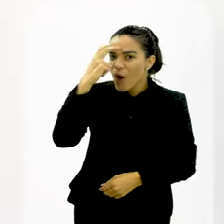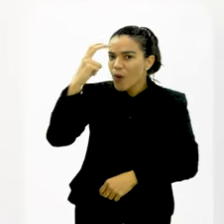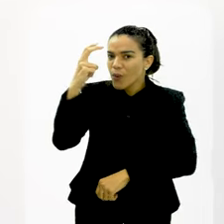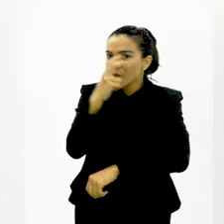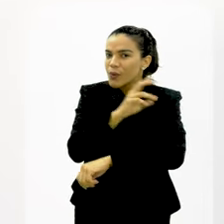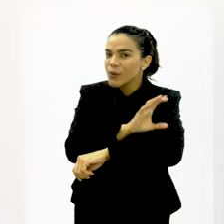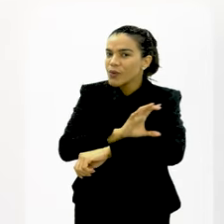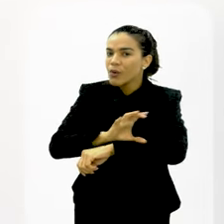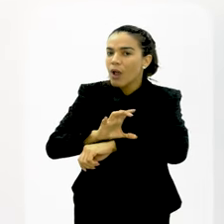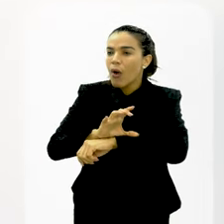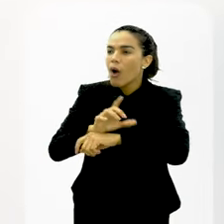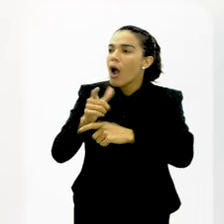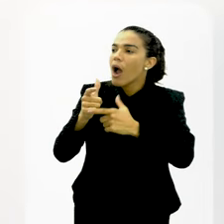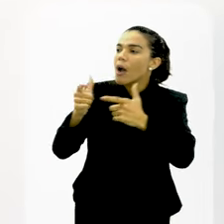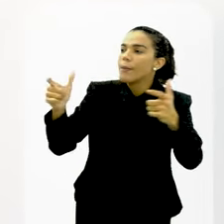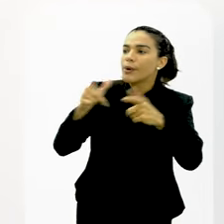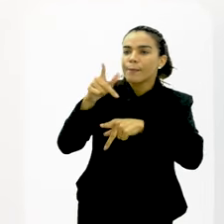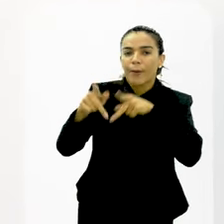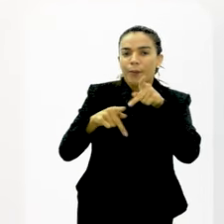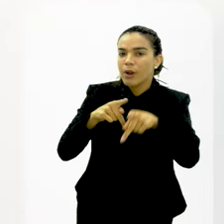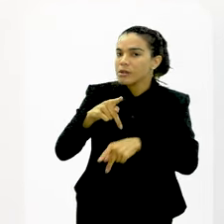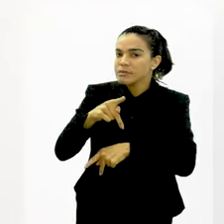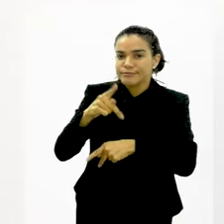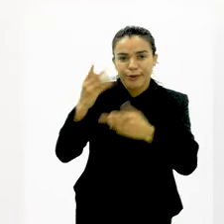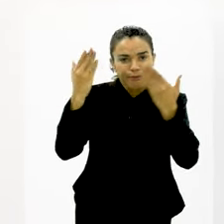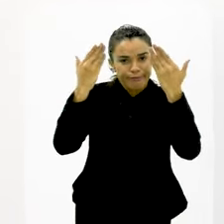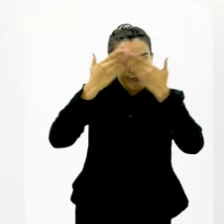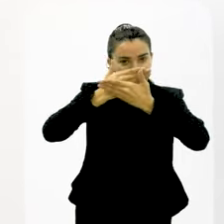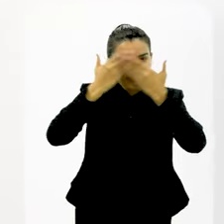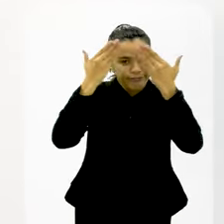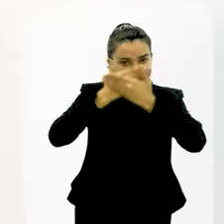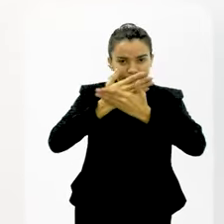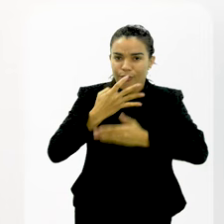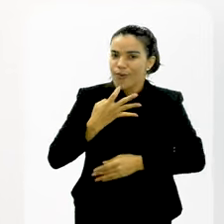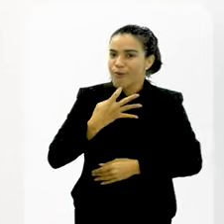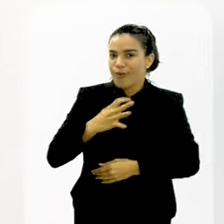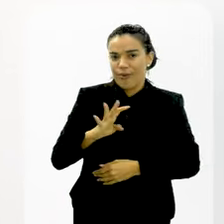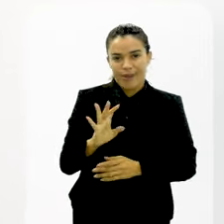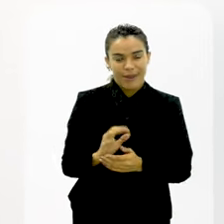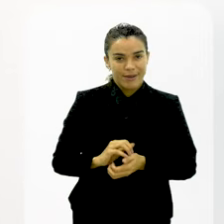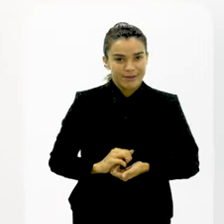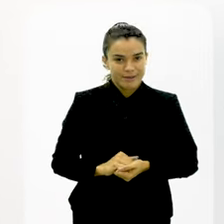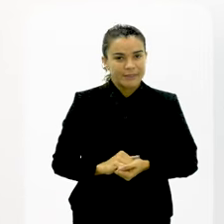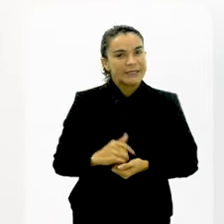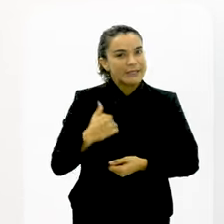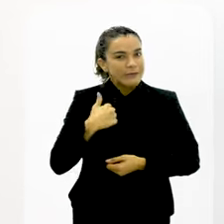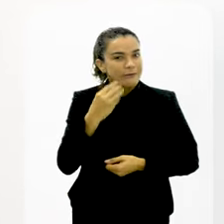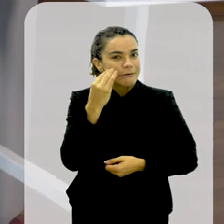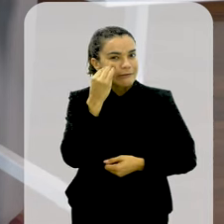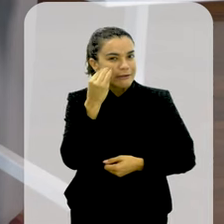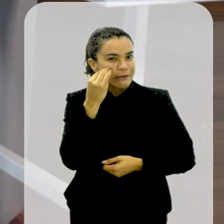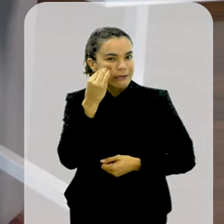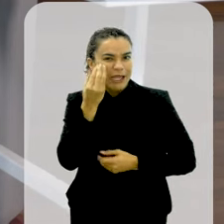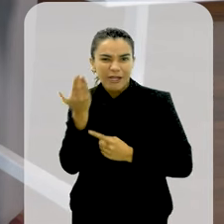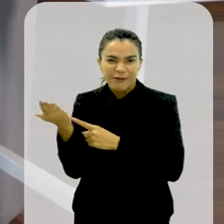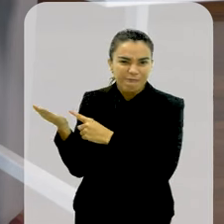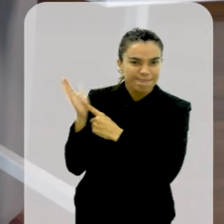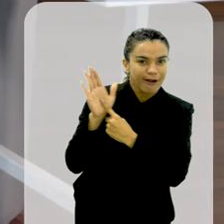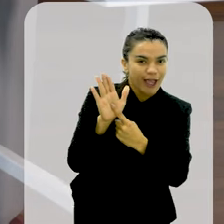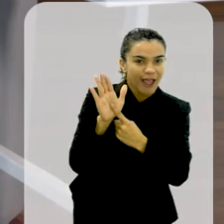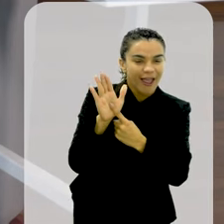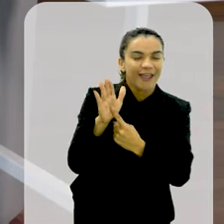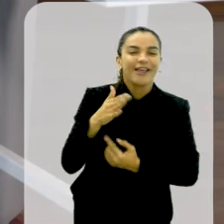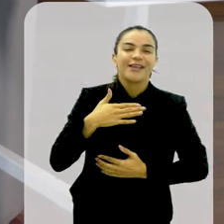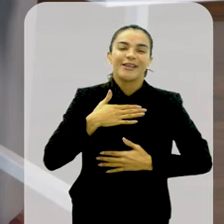tão cultural, que o grande público ainda não conhece. Então, eu procuro caminhar por